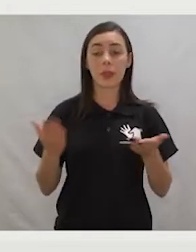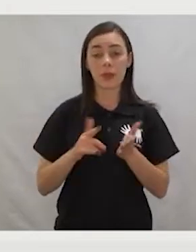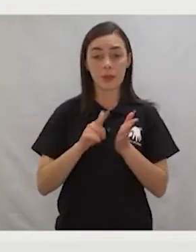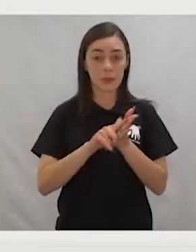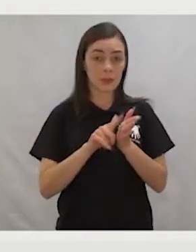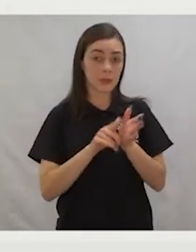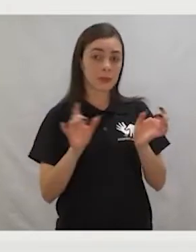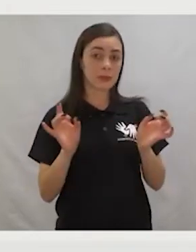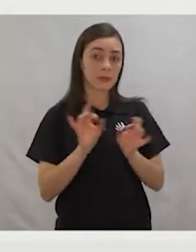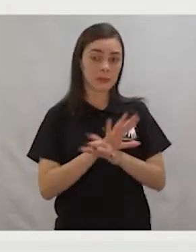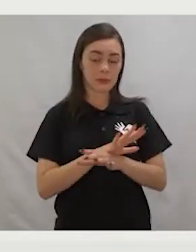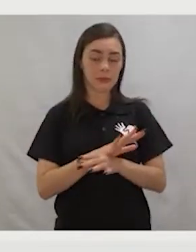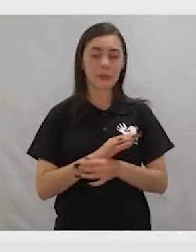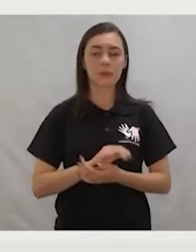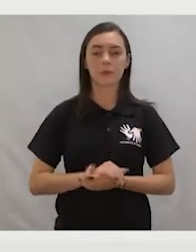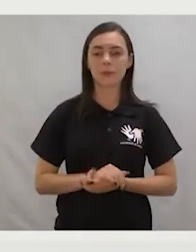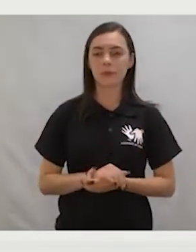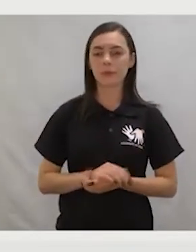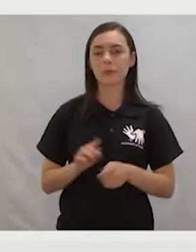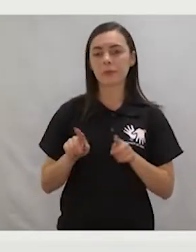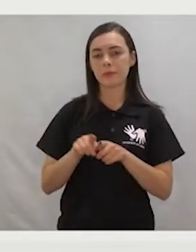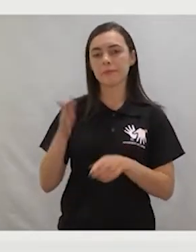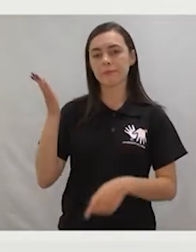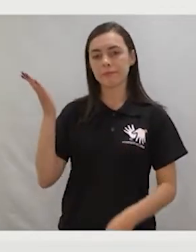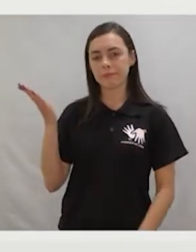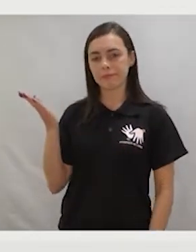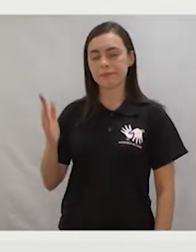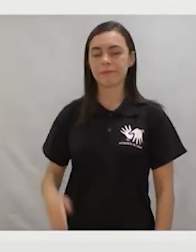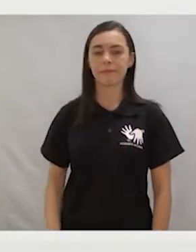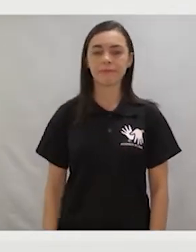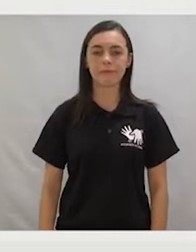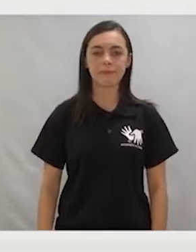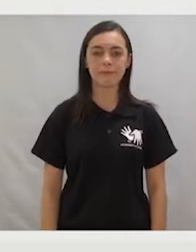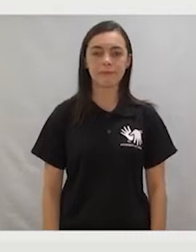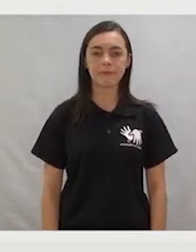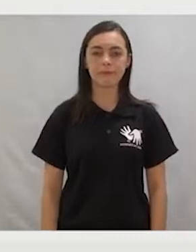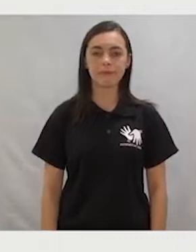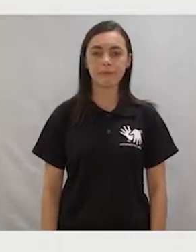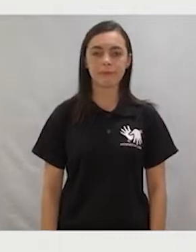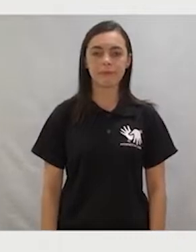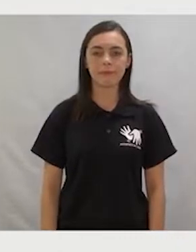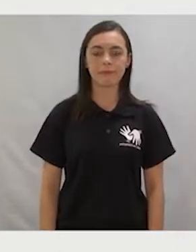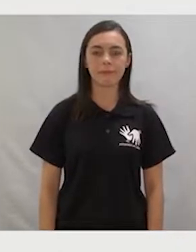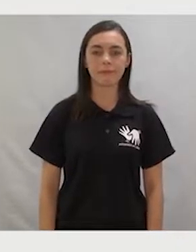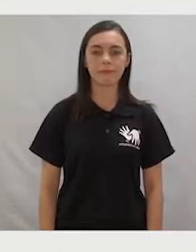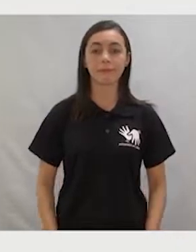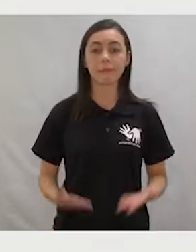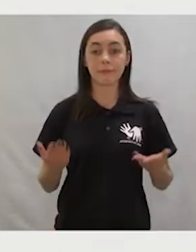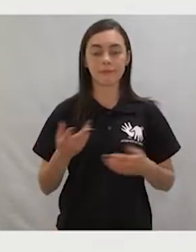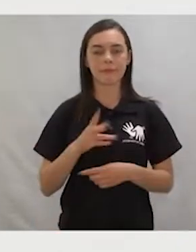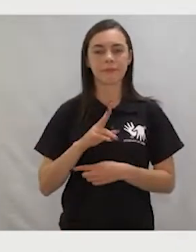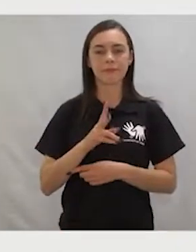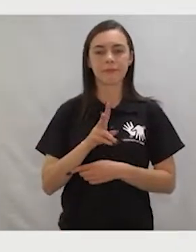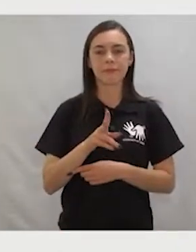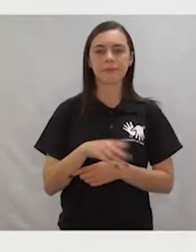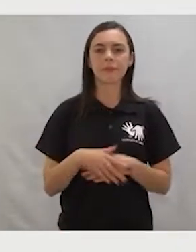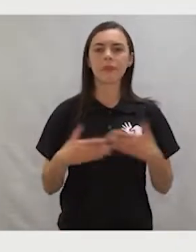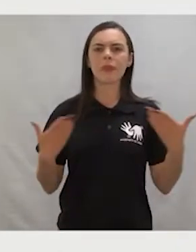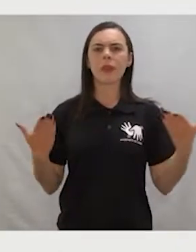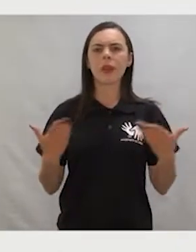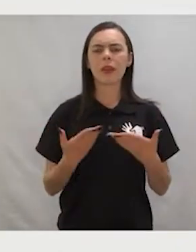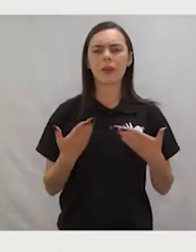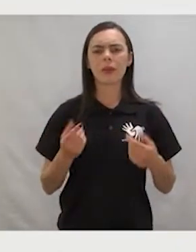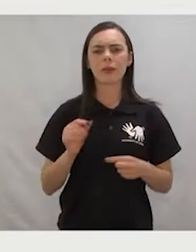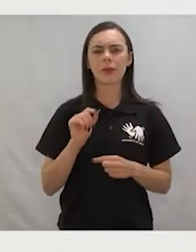o papel pronto, né? A professora mostrou dela e aqui na tela para vocês verem também, certo? Então vamos continuar. Agora nós